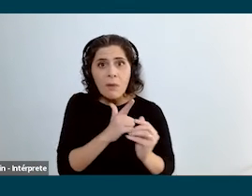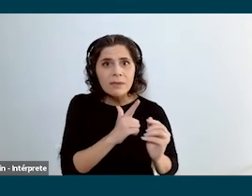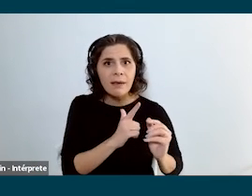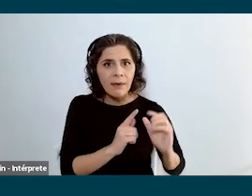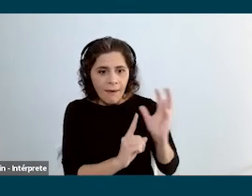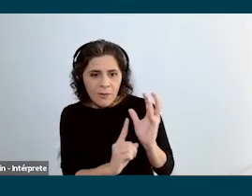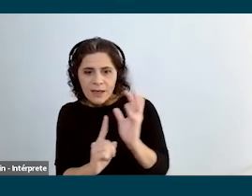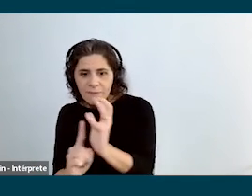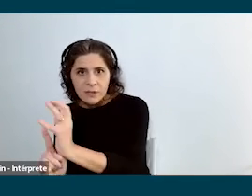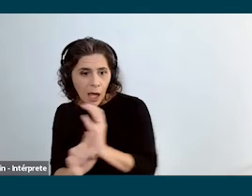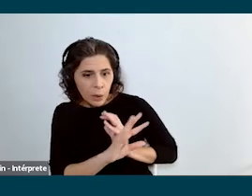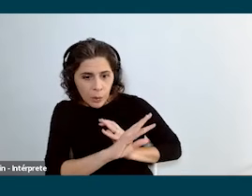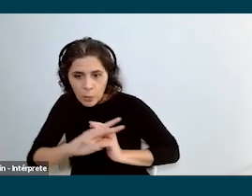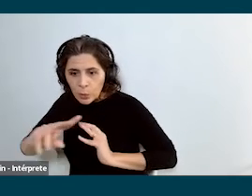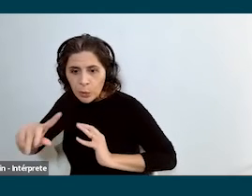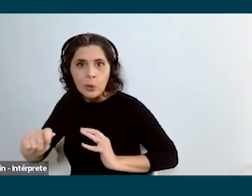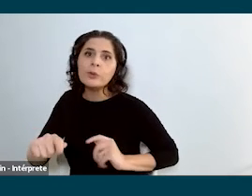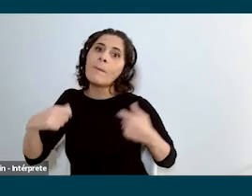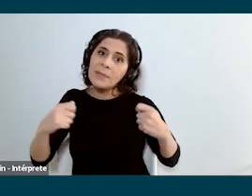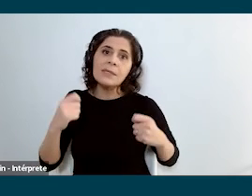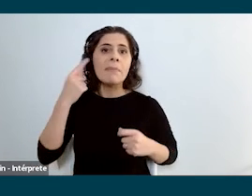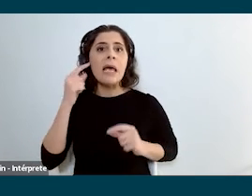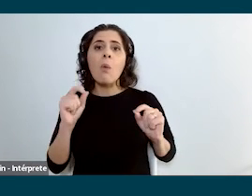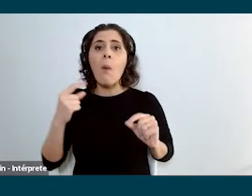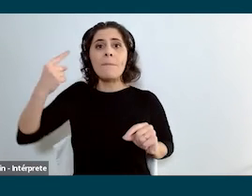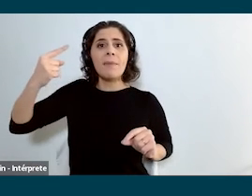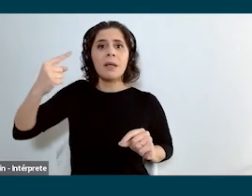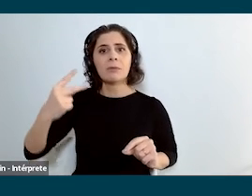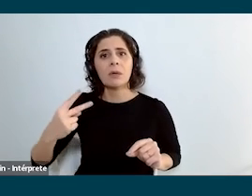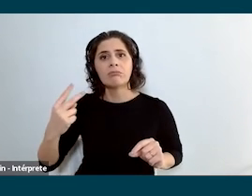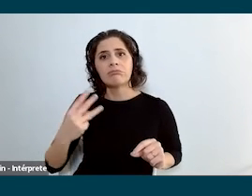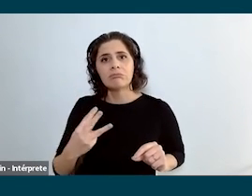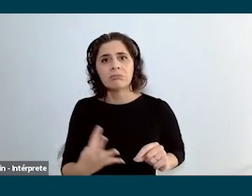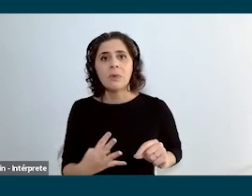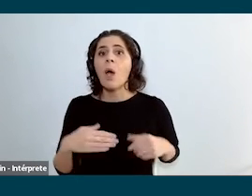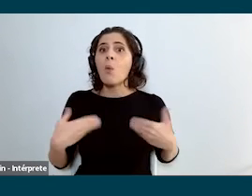consegue influenciar todos esses core actions, talvez fazer uma visão de